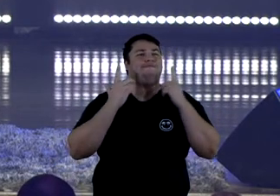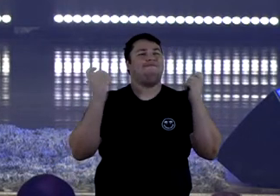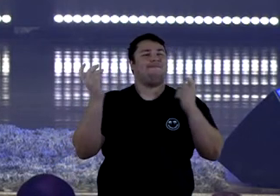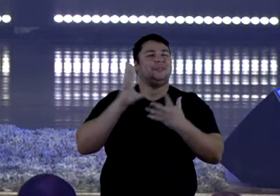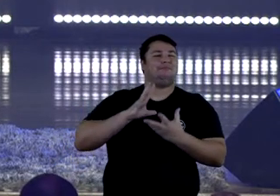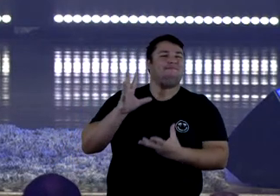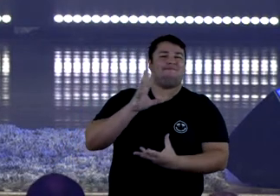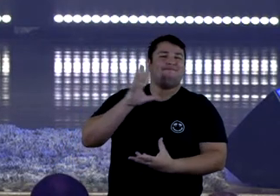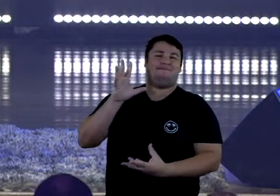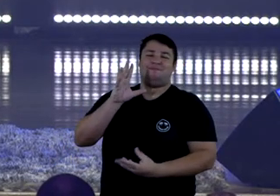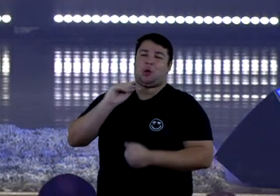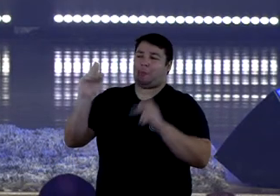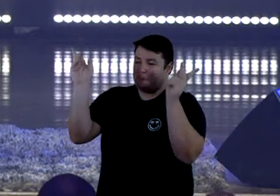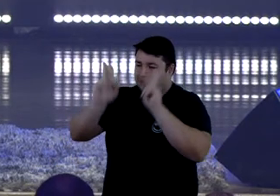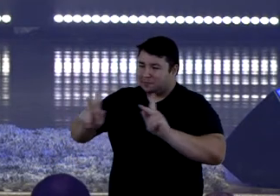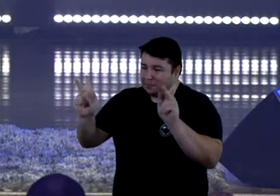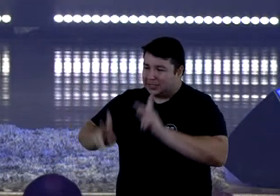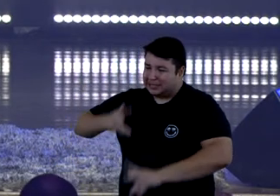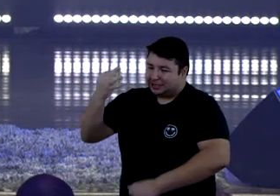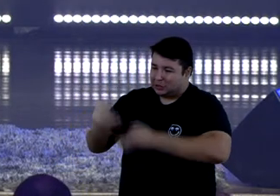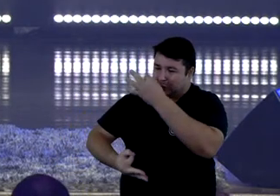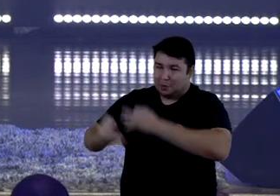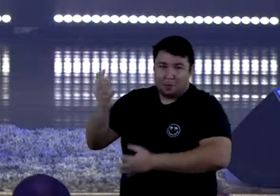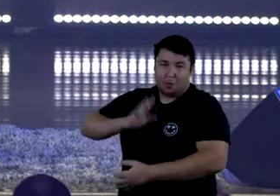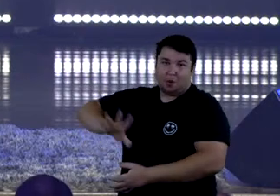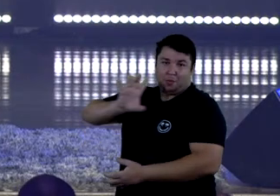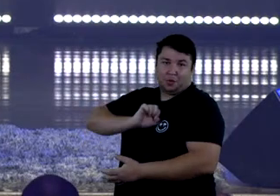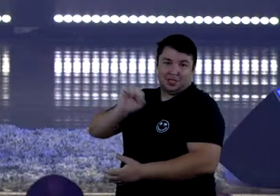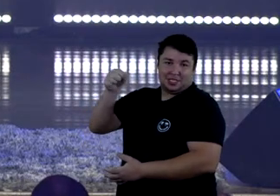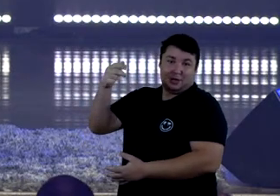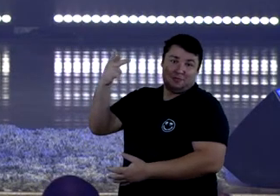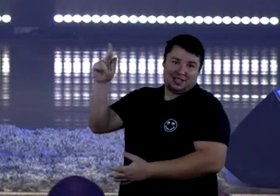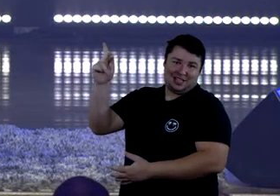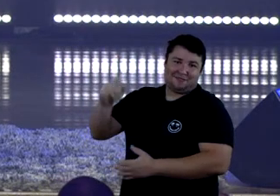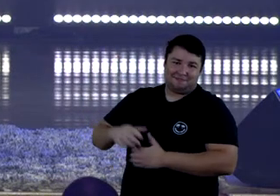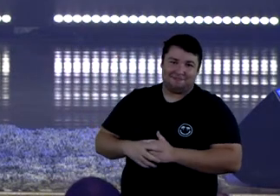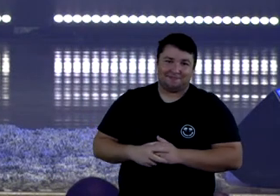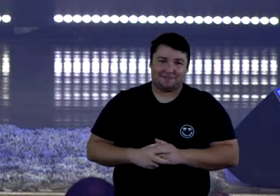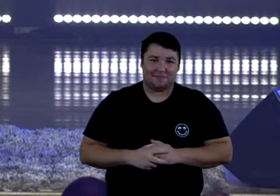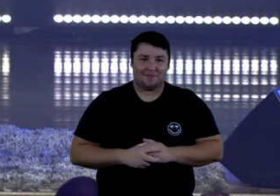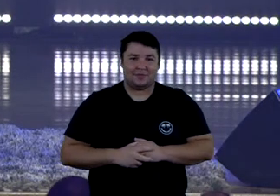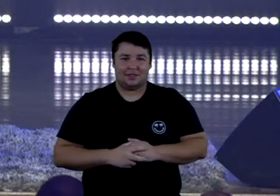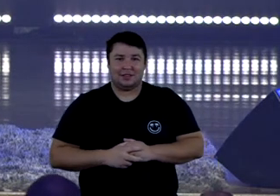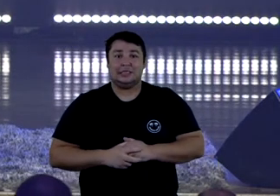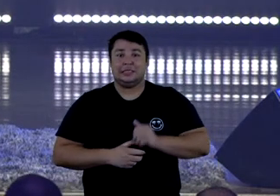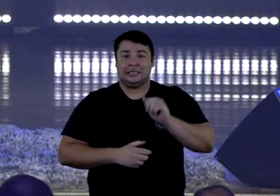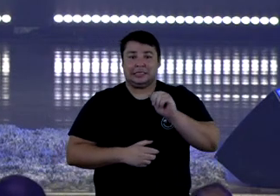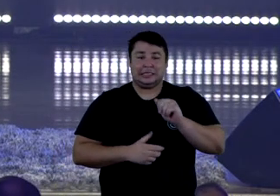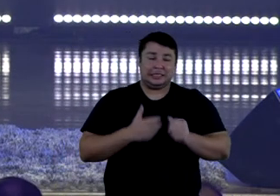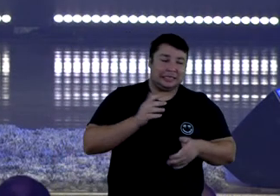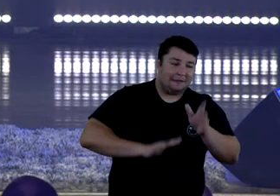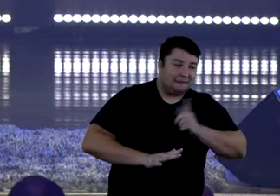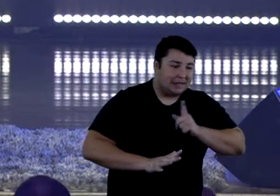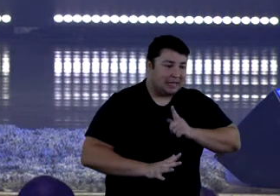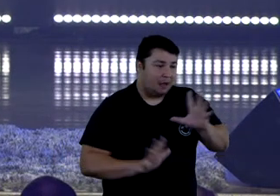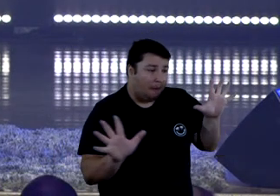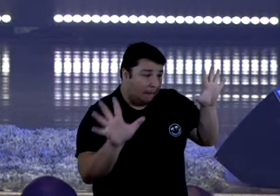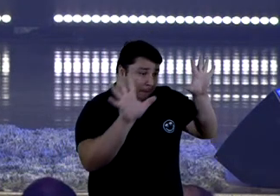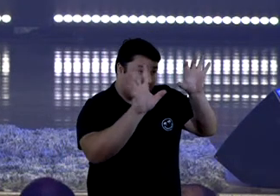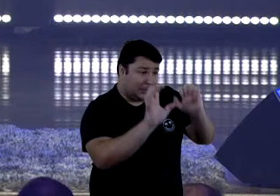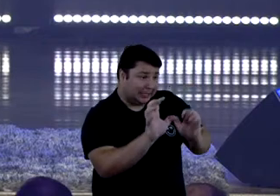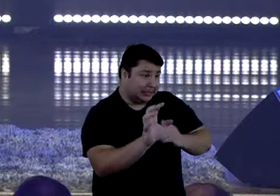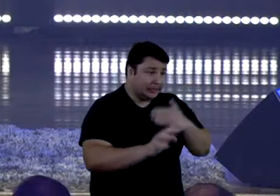Refrigera minha alma e guia-me pelas veredas da justiça por amor ao seu nome. Ainda que eu ande pelo vale da sombra da